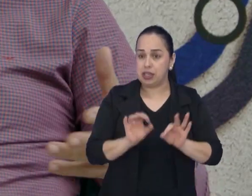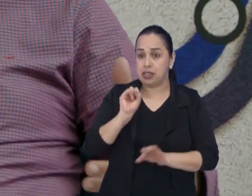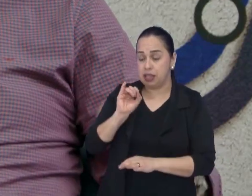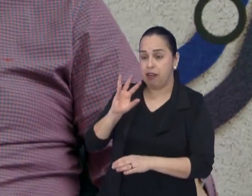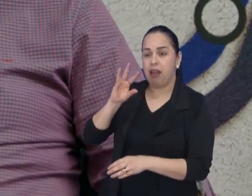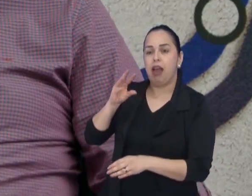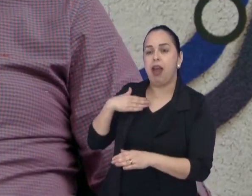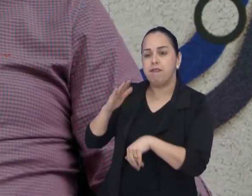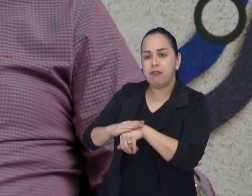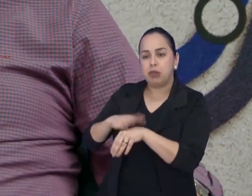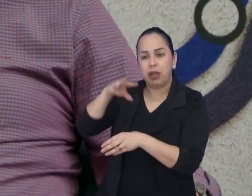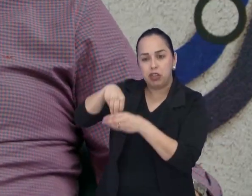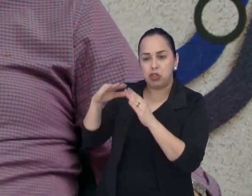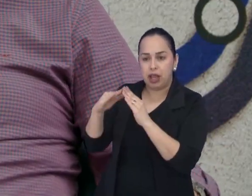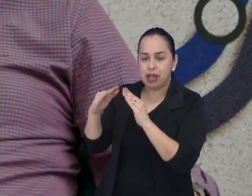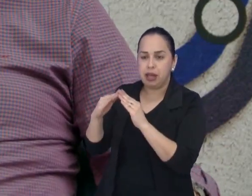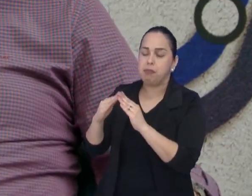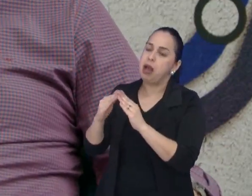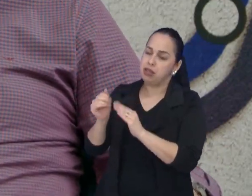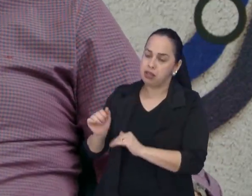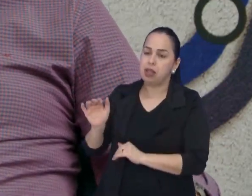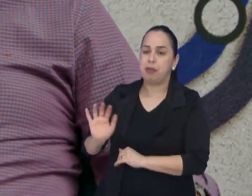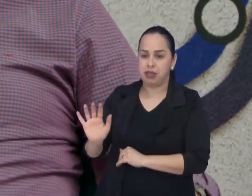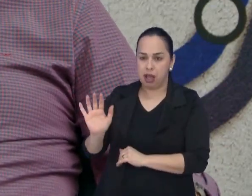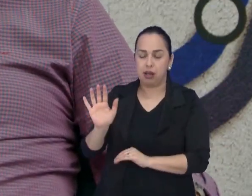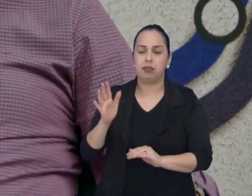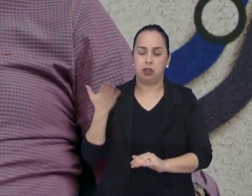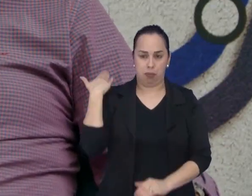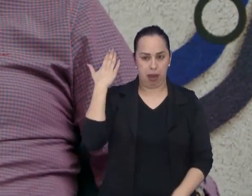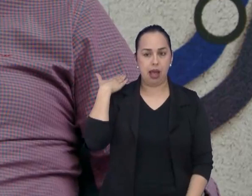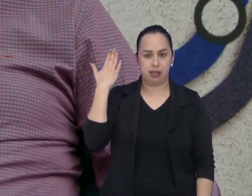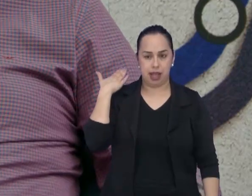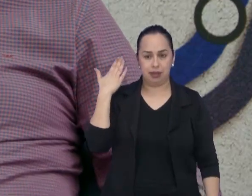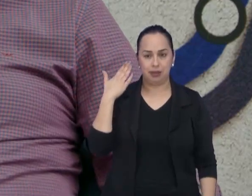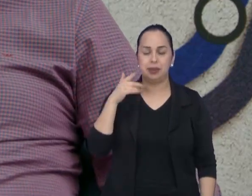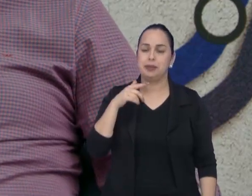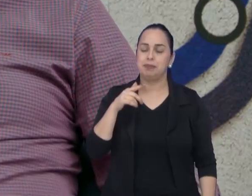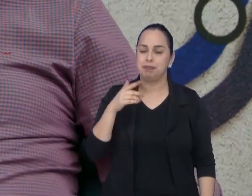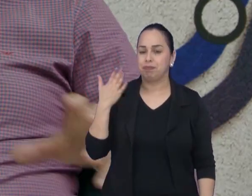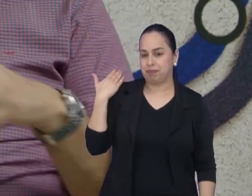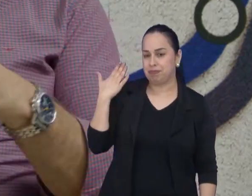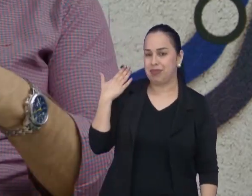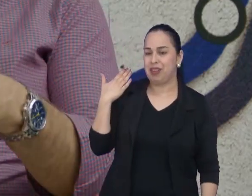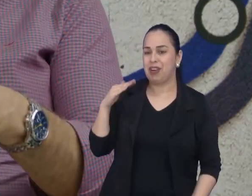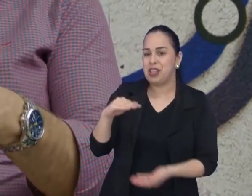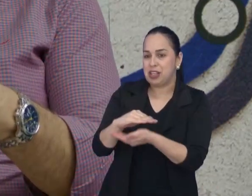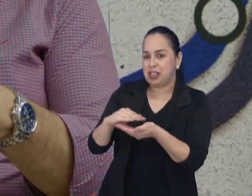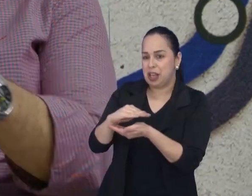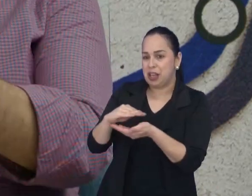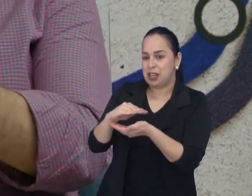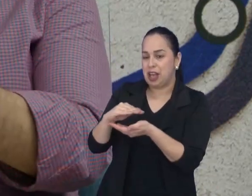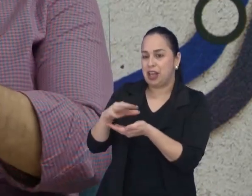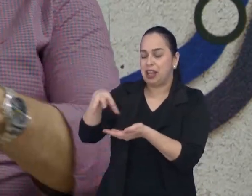artesanal, poucas pessoas, e a gente vê, antigamente, né, acho que jamais no meu tempo, não do seu, Fernanda, mas fazia-se o bolinho na hora